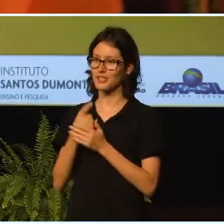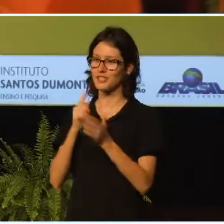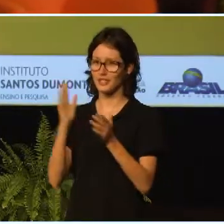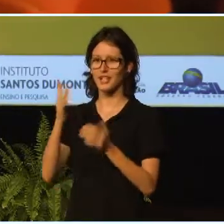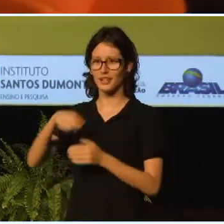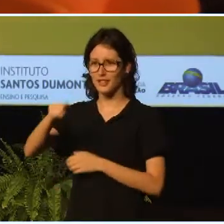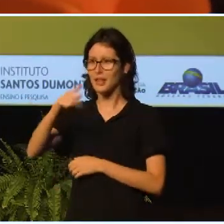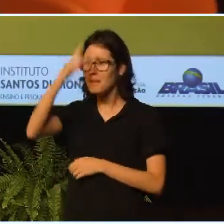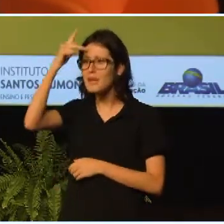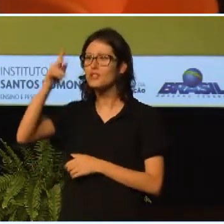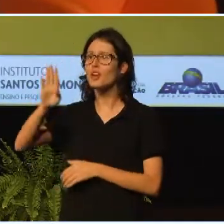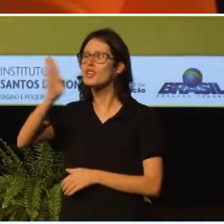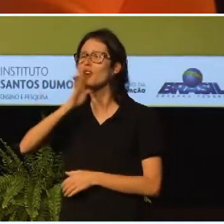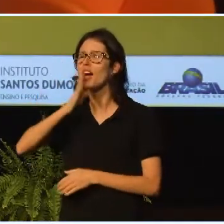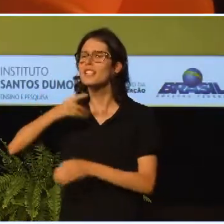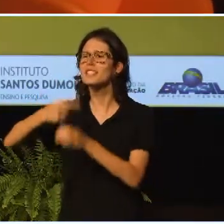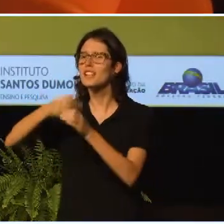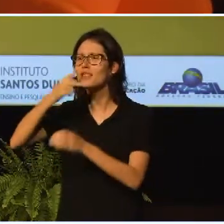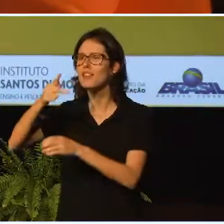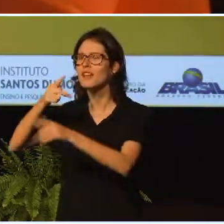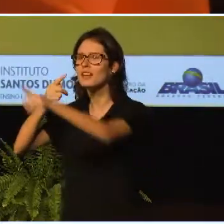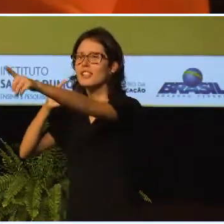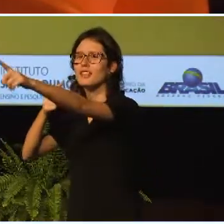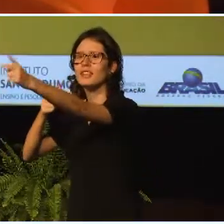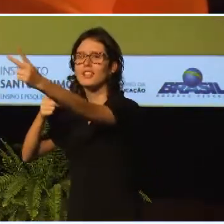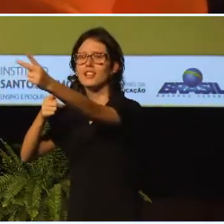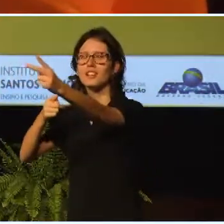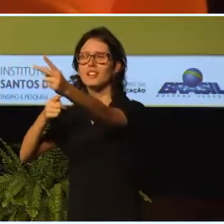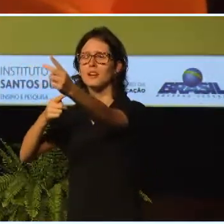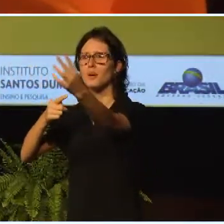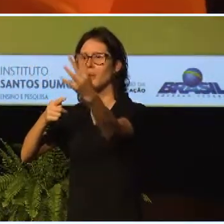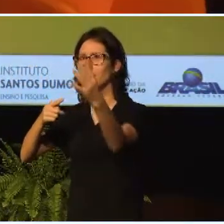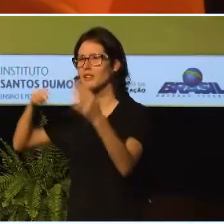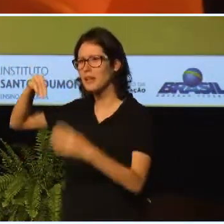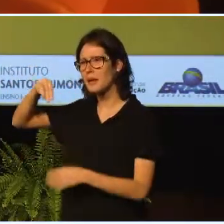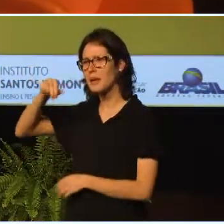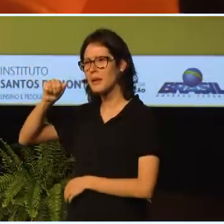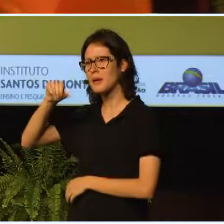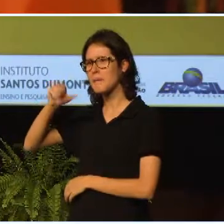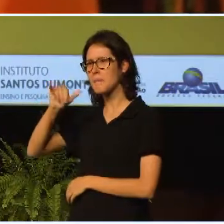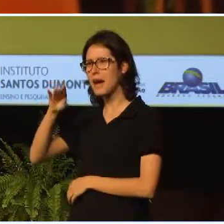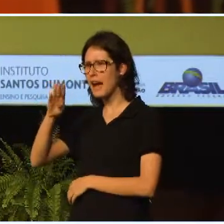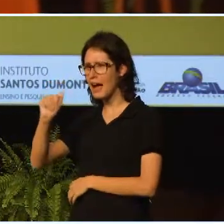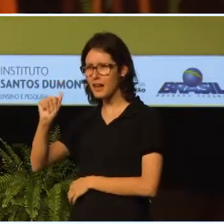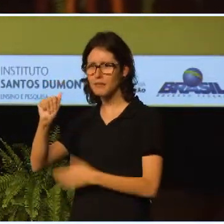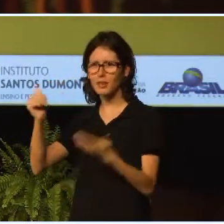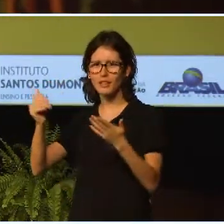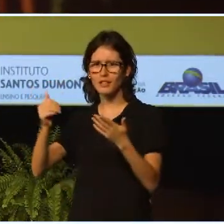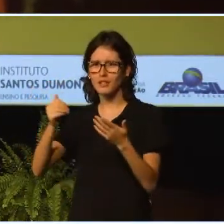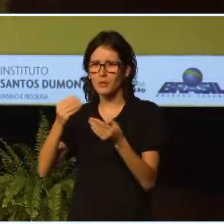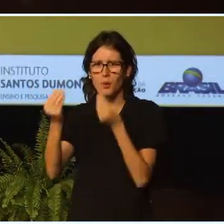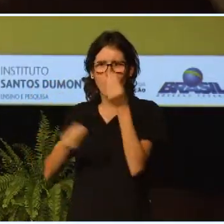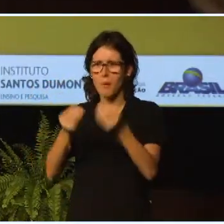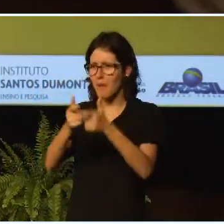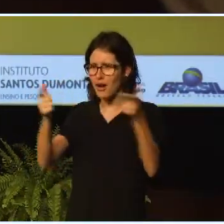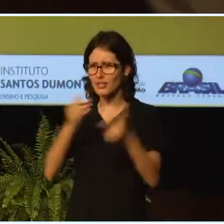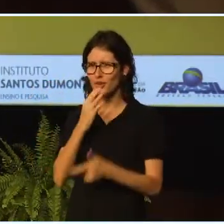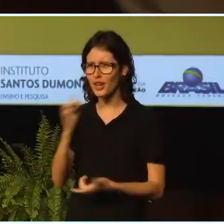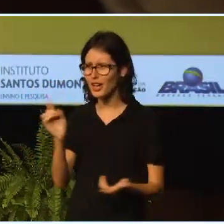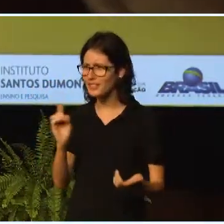Quem levantou a mão que conhece Macaíba? Porque não é possível, eu devo conhecer, né? Cadê?